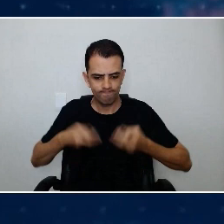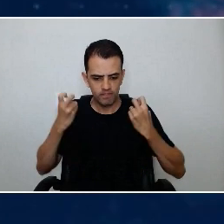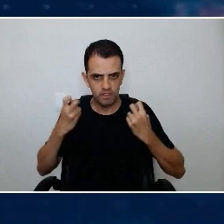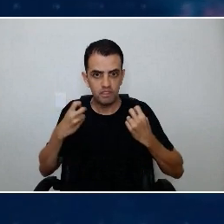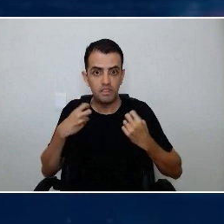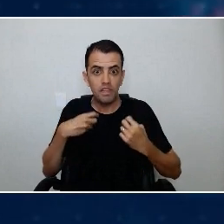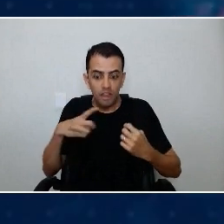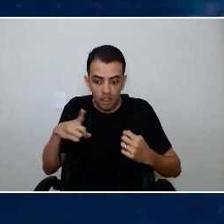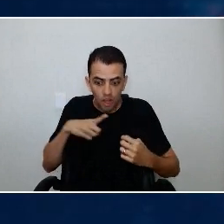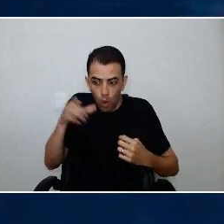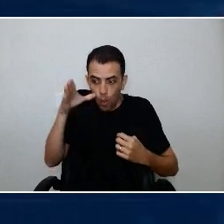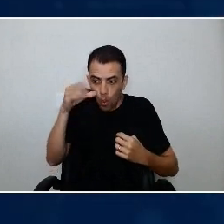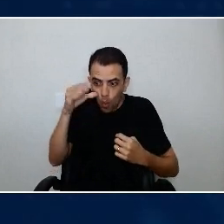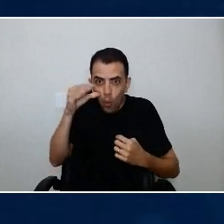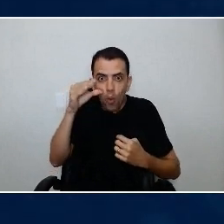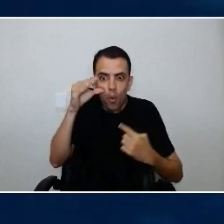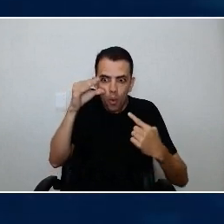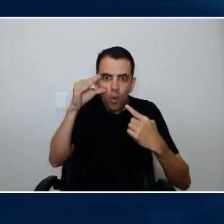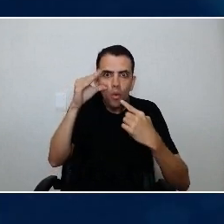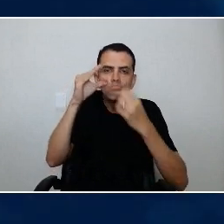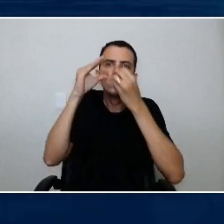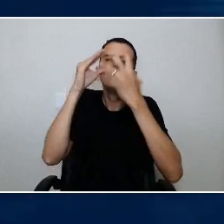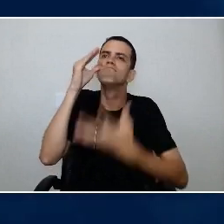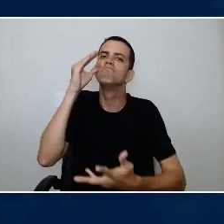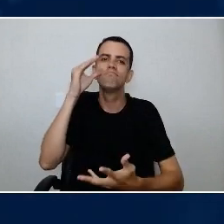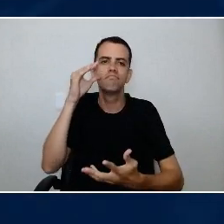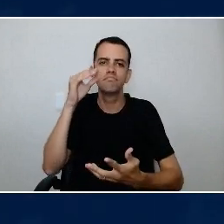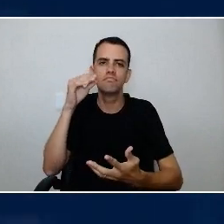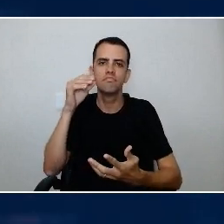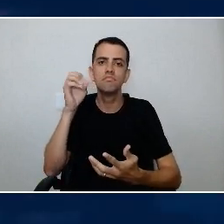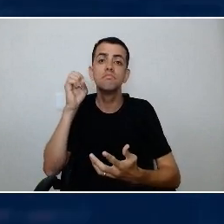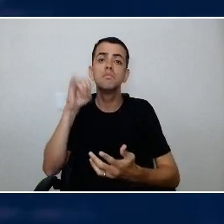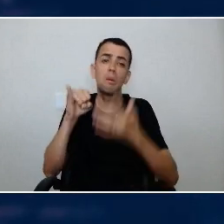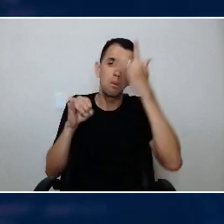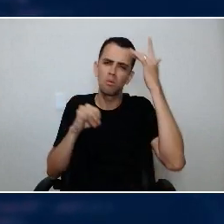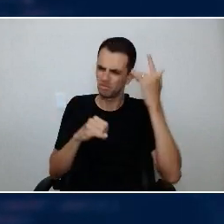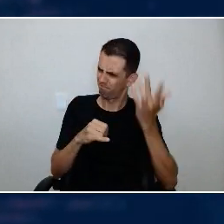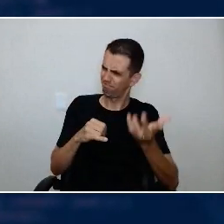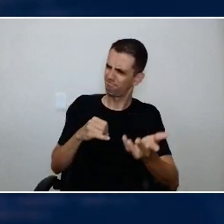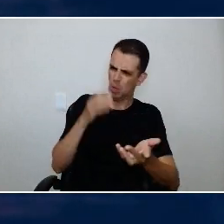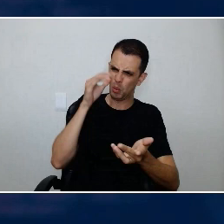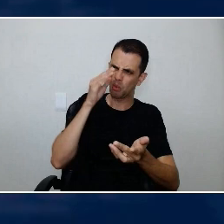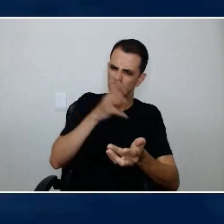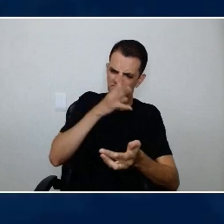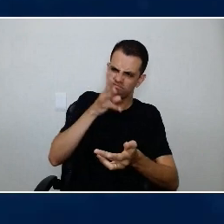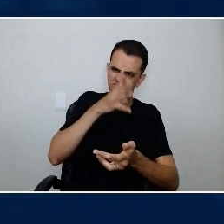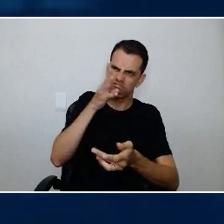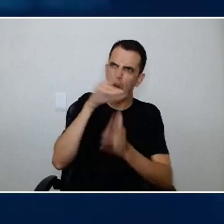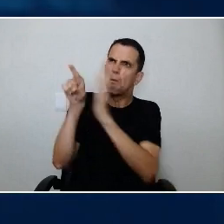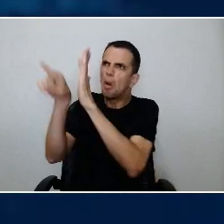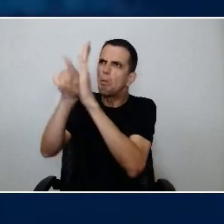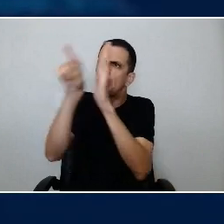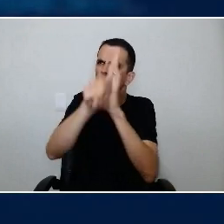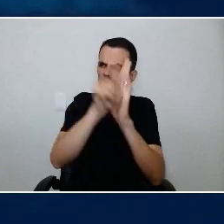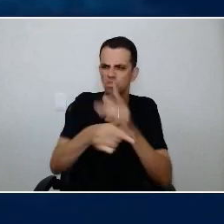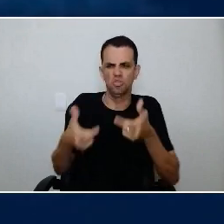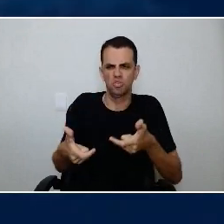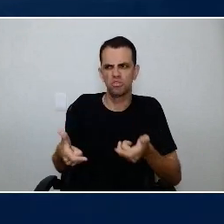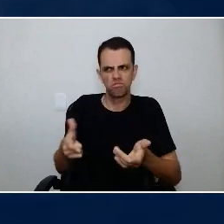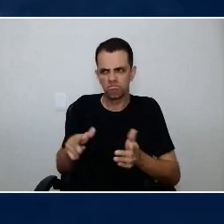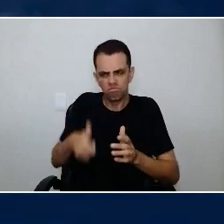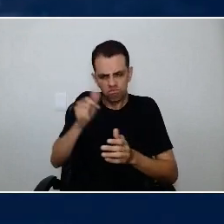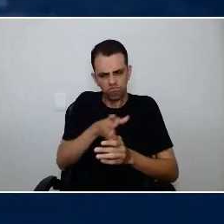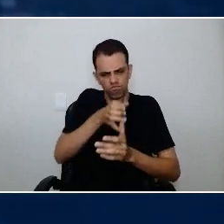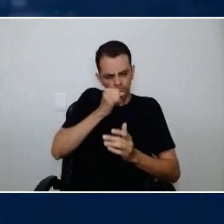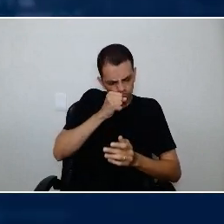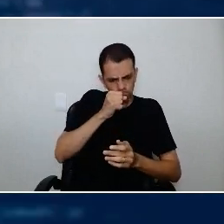você ser curiosa é diferente o que muitas pessoas pensam que você tem que ser você não pode perguntar demais você tem que se fechar muito você não pode